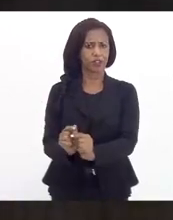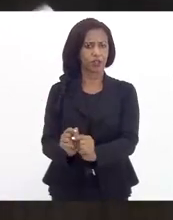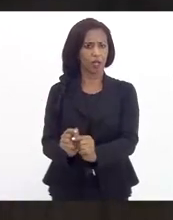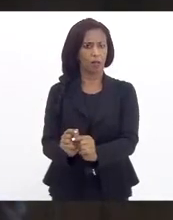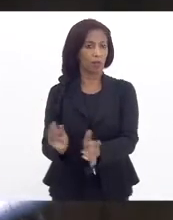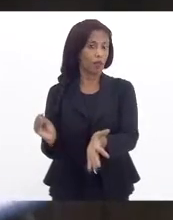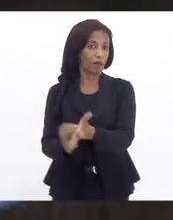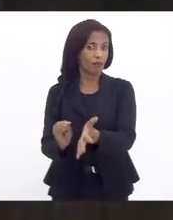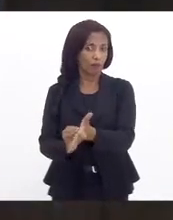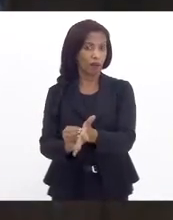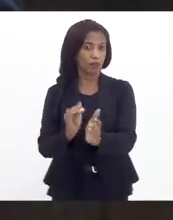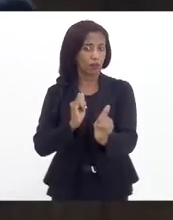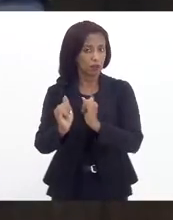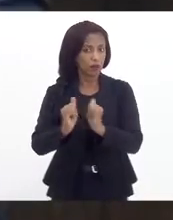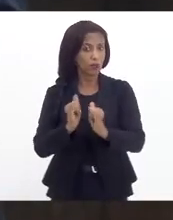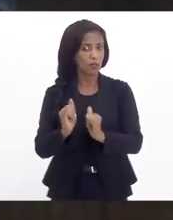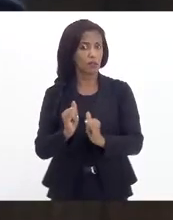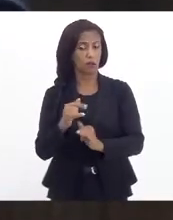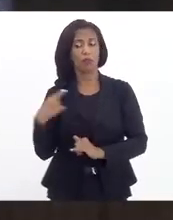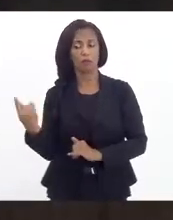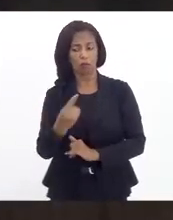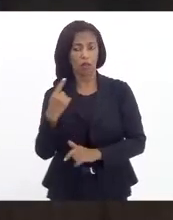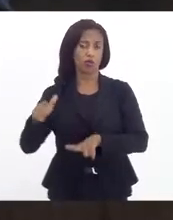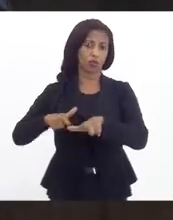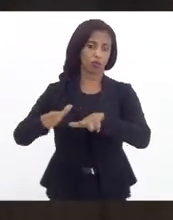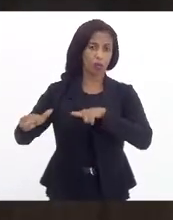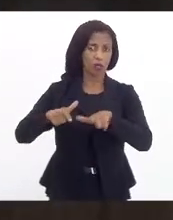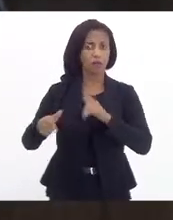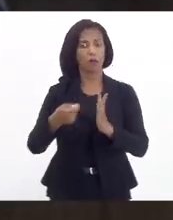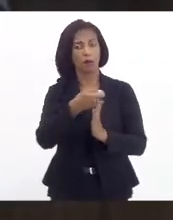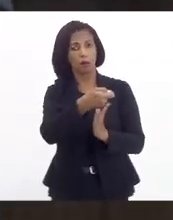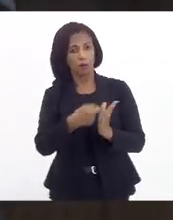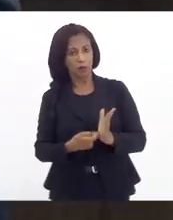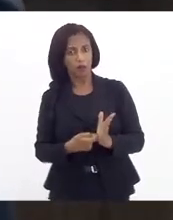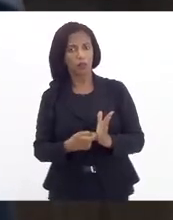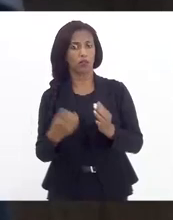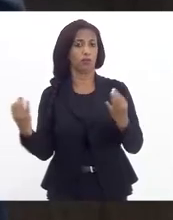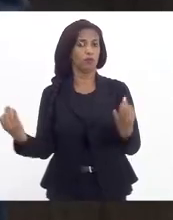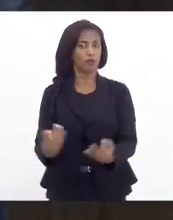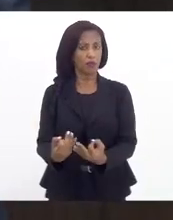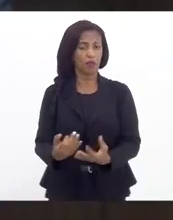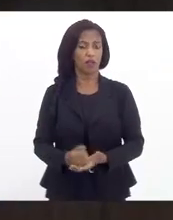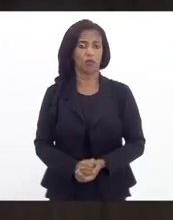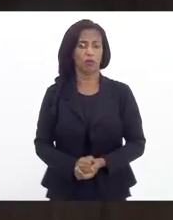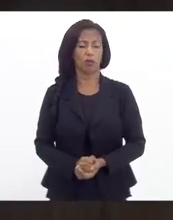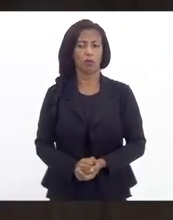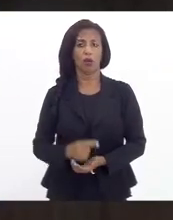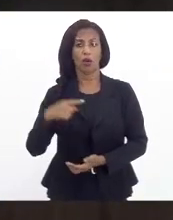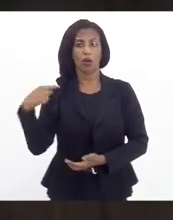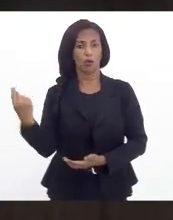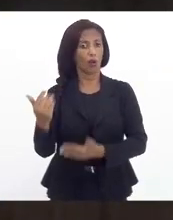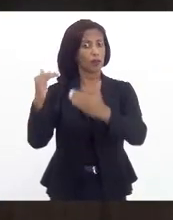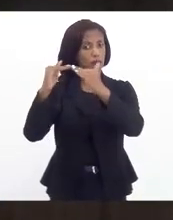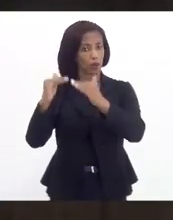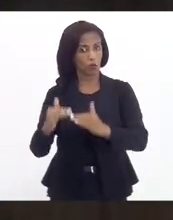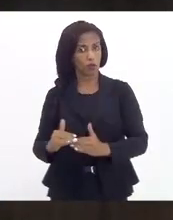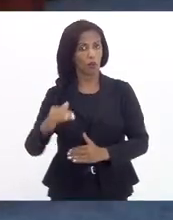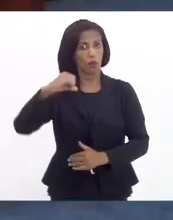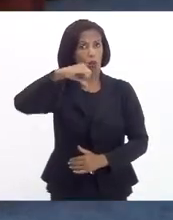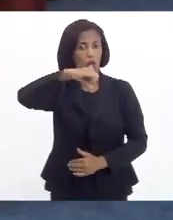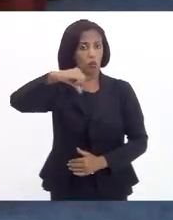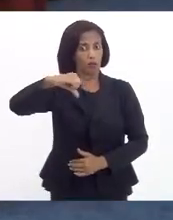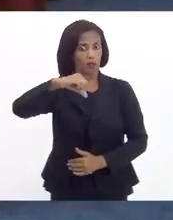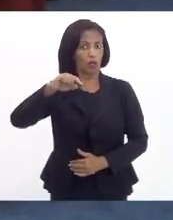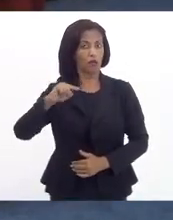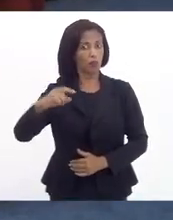Mas esse espírito, todo mundo está querendo trabalhar para ter uma redação mais consensual possível. Nós acordamos 99,9. Não vai ser por